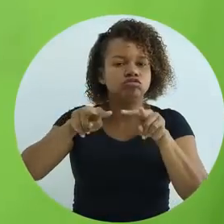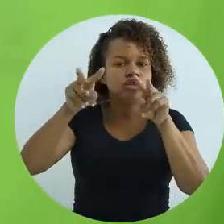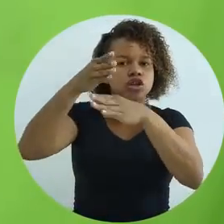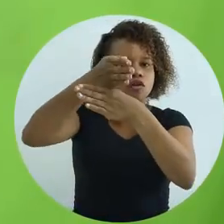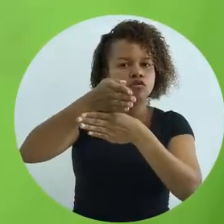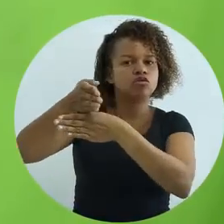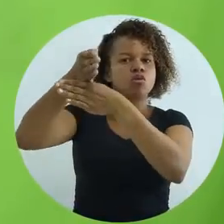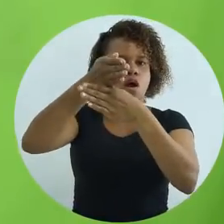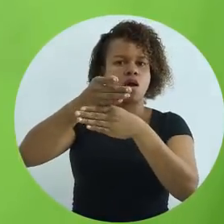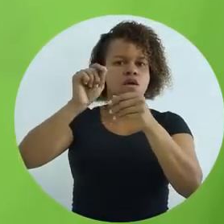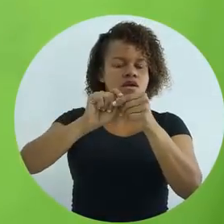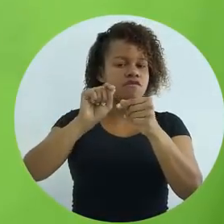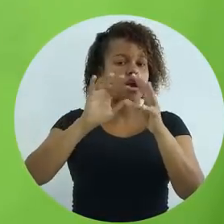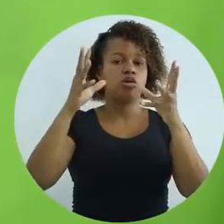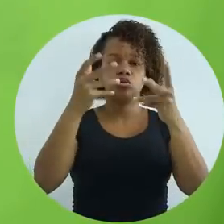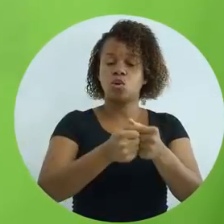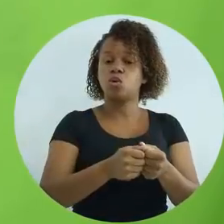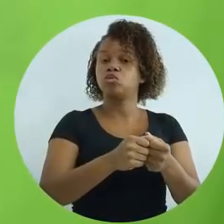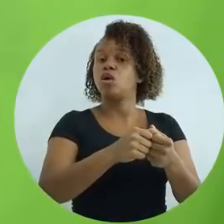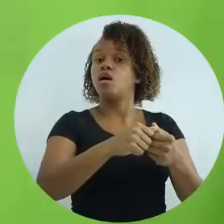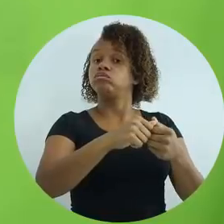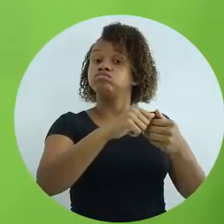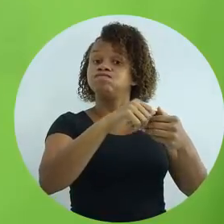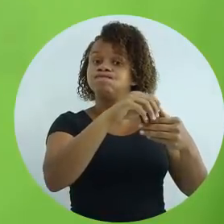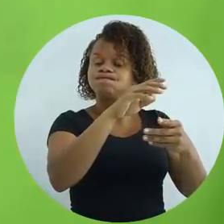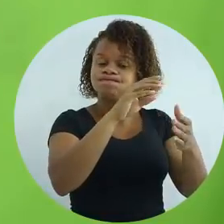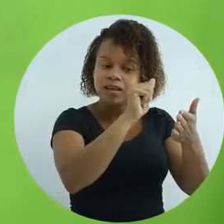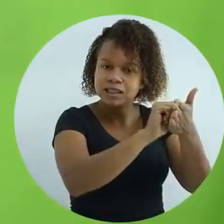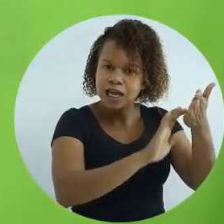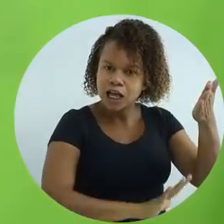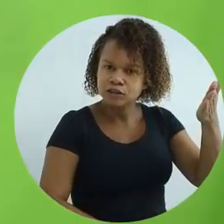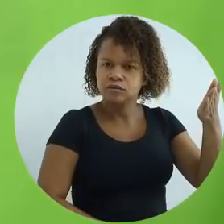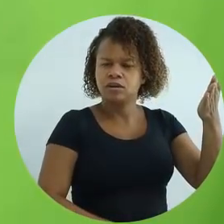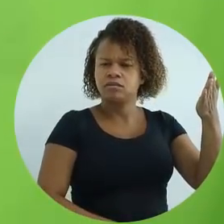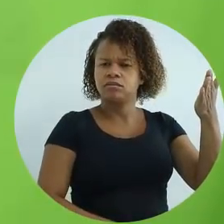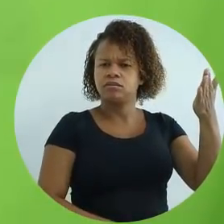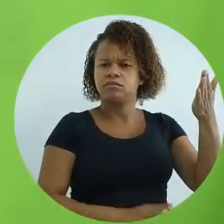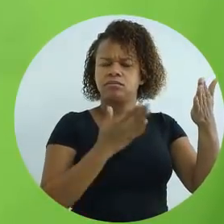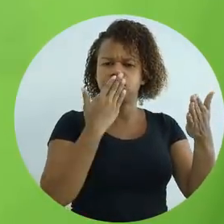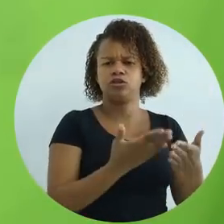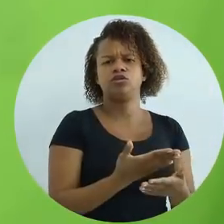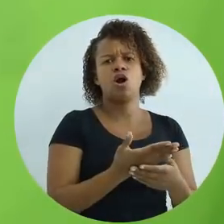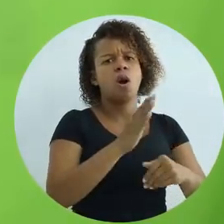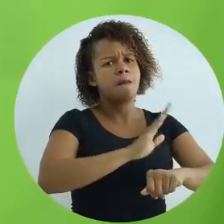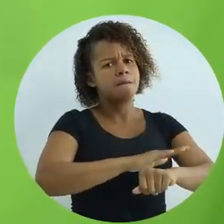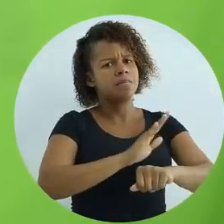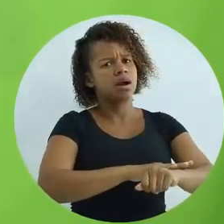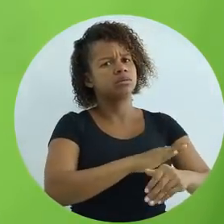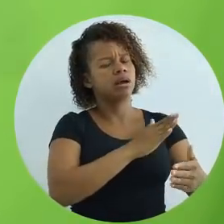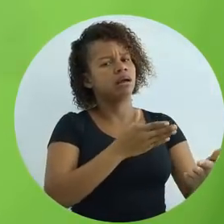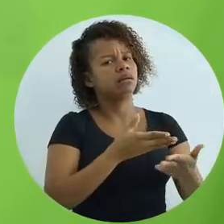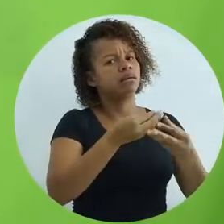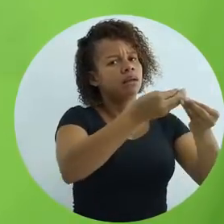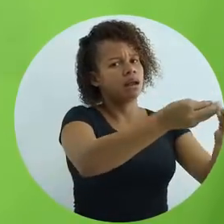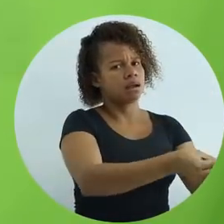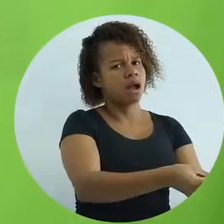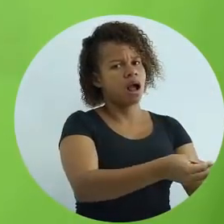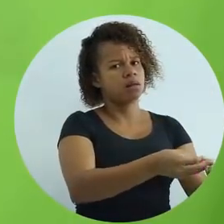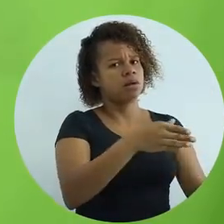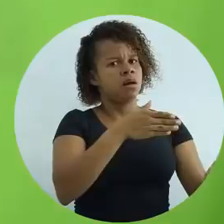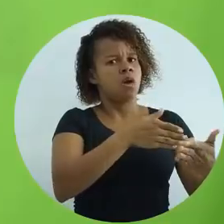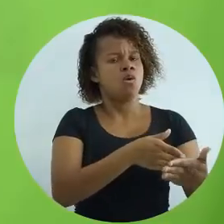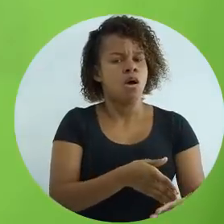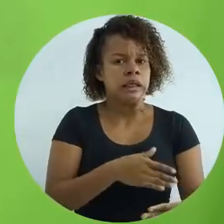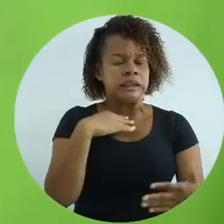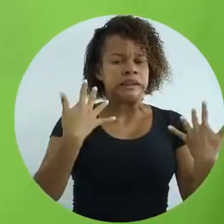videoaulas e faça todos os exercícios solicitados. Lembre-se de enviar no prazo, então não deixe para a última hora o envio do